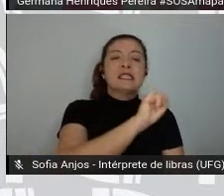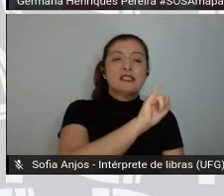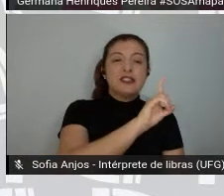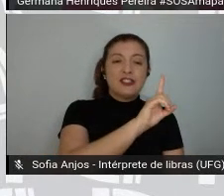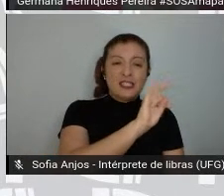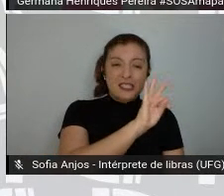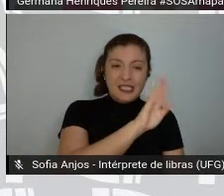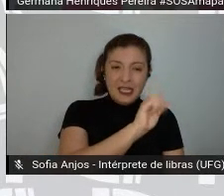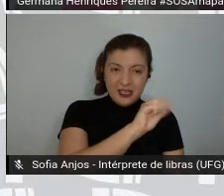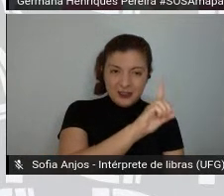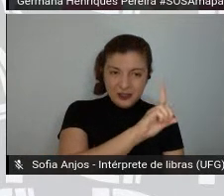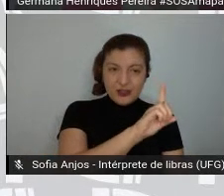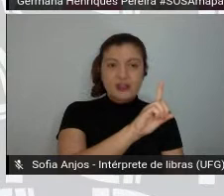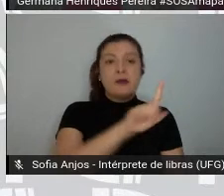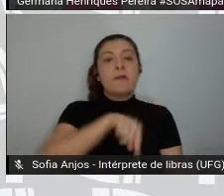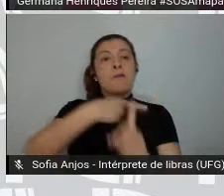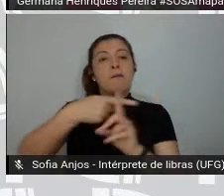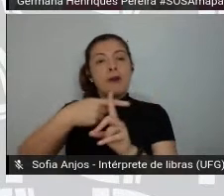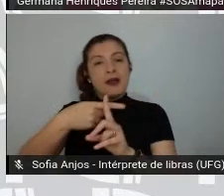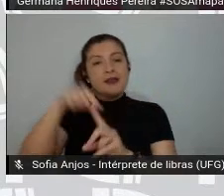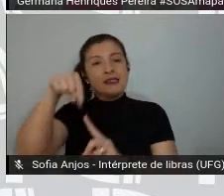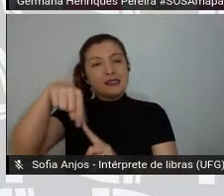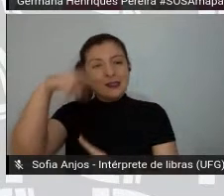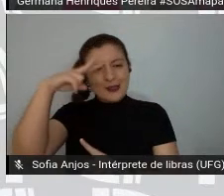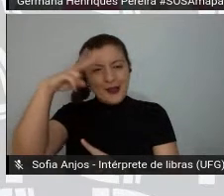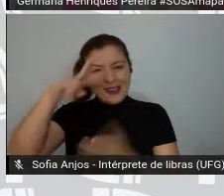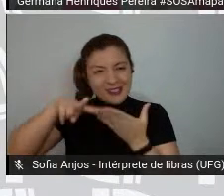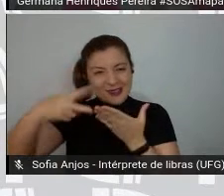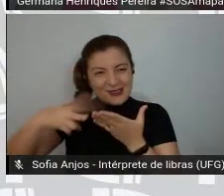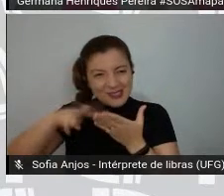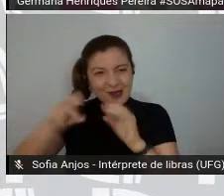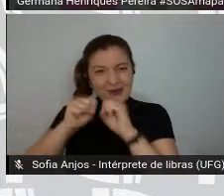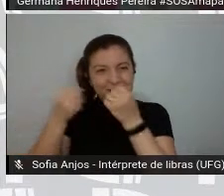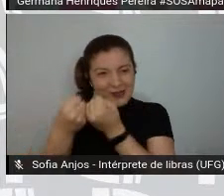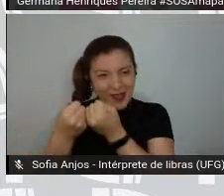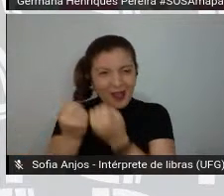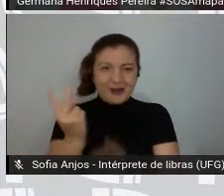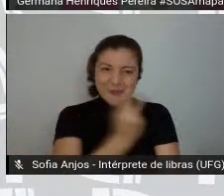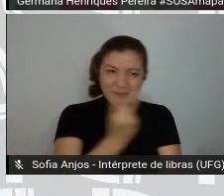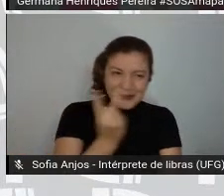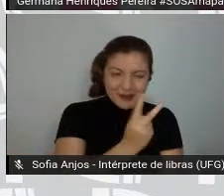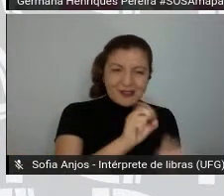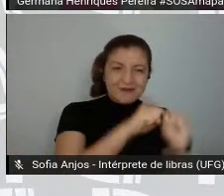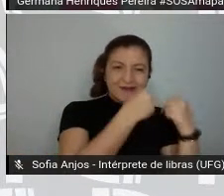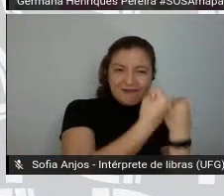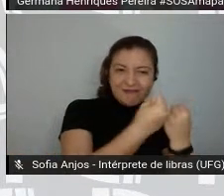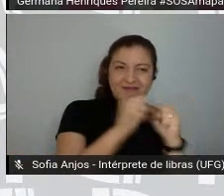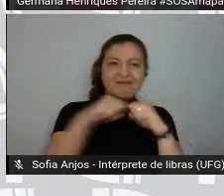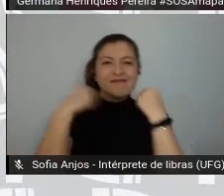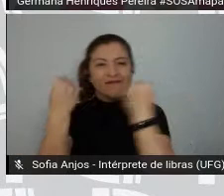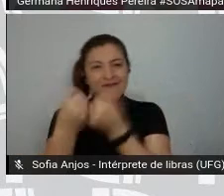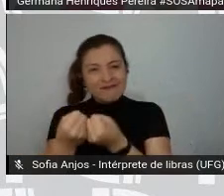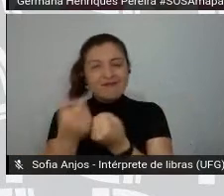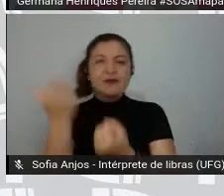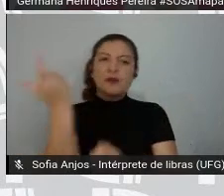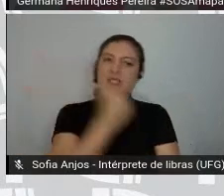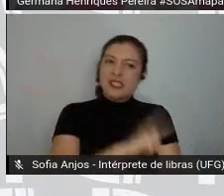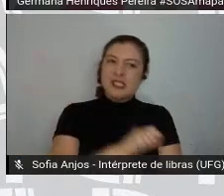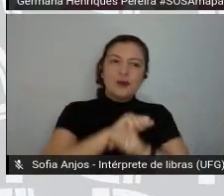tenham acessibilidade. Isso é um feito enorme, porque,